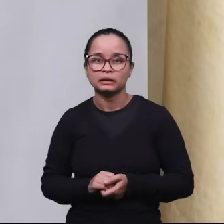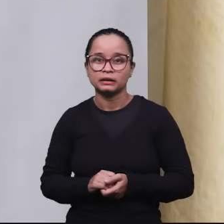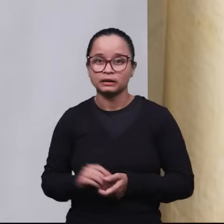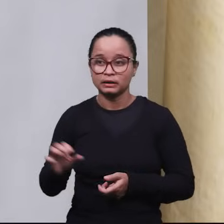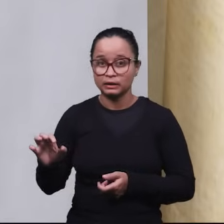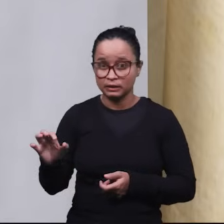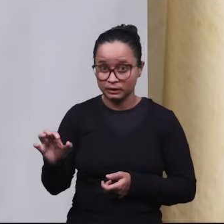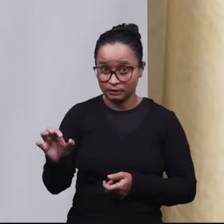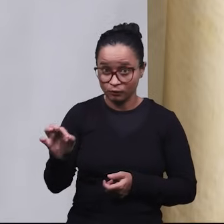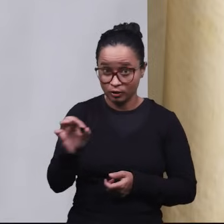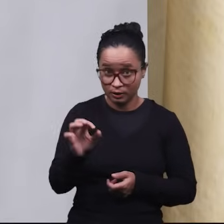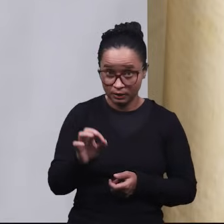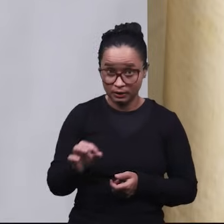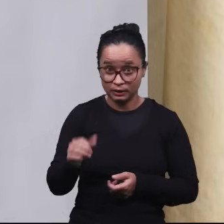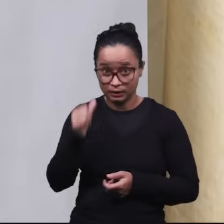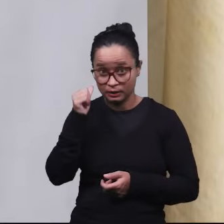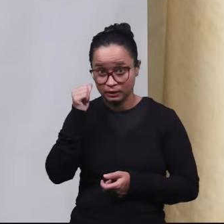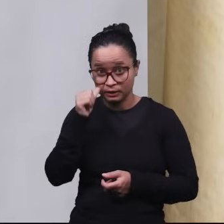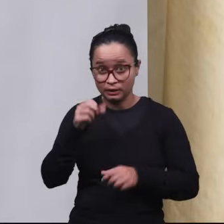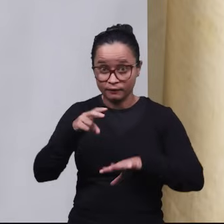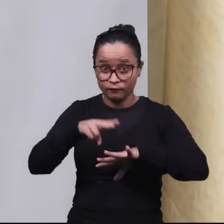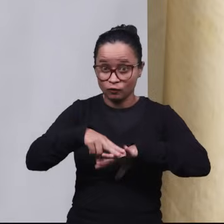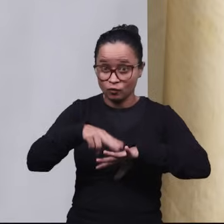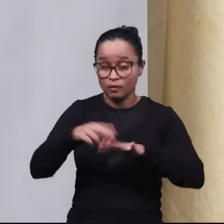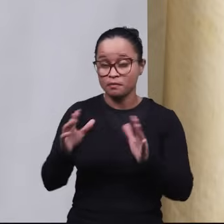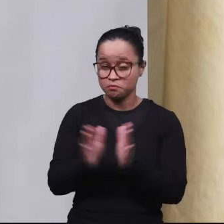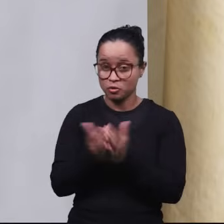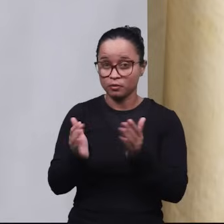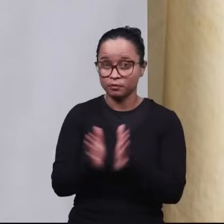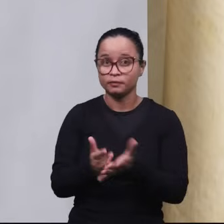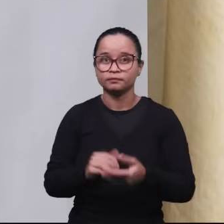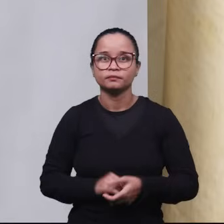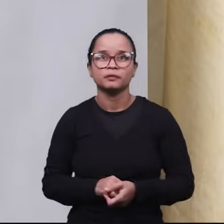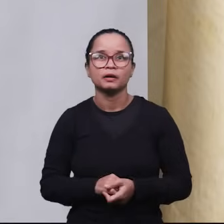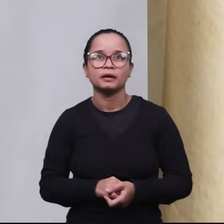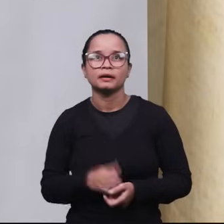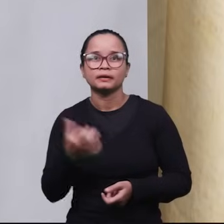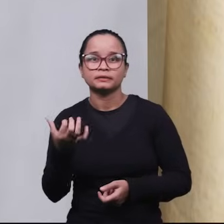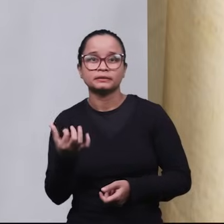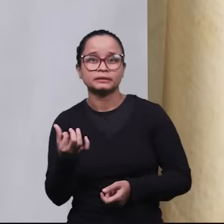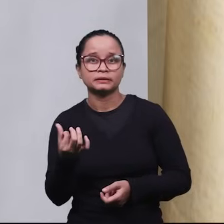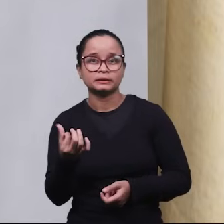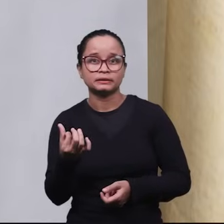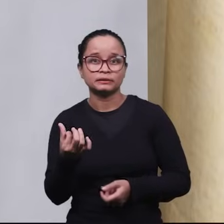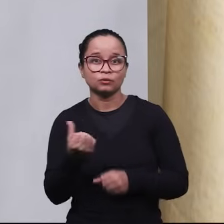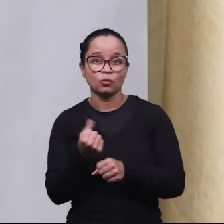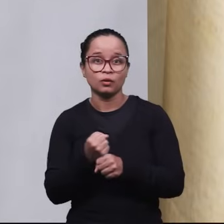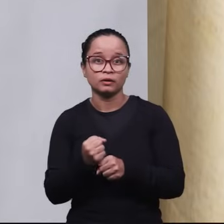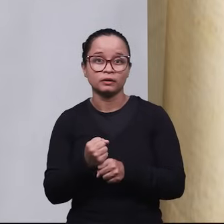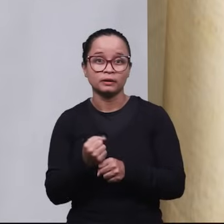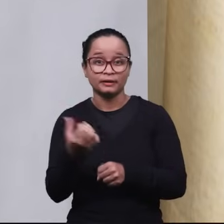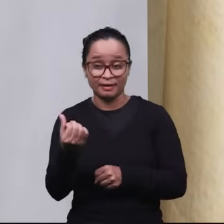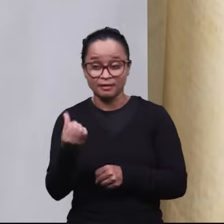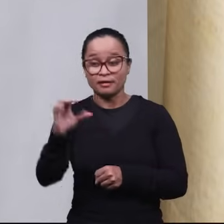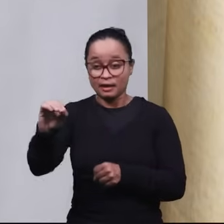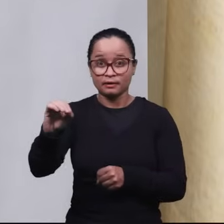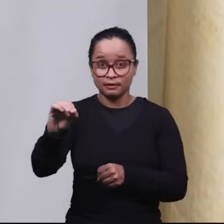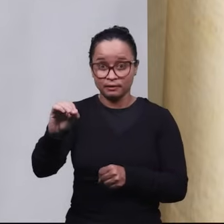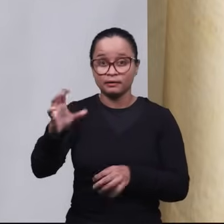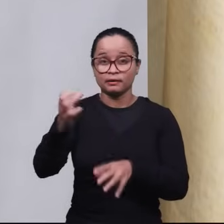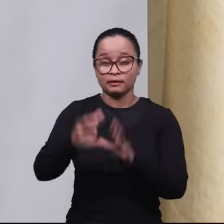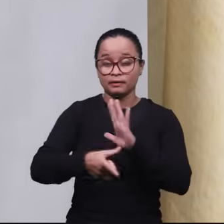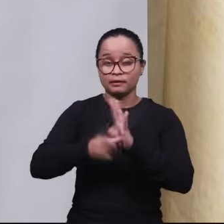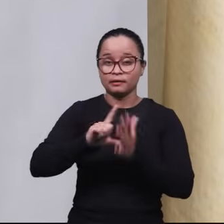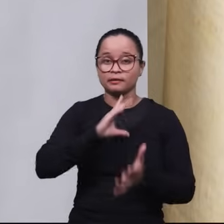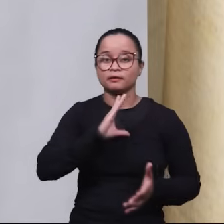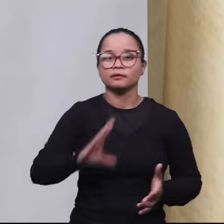da viúva pobre. Em 60 a.C., a Judéia foi conquistada então